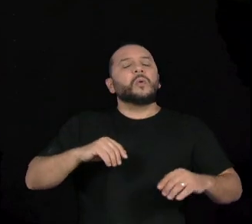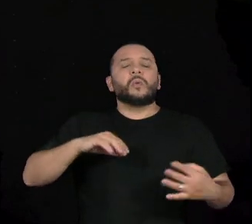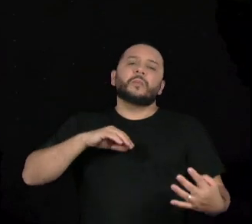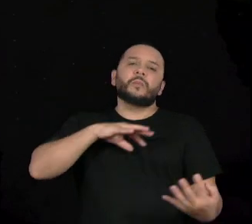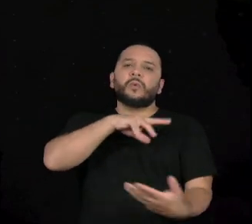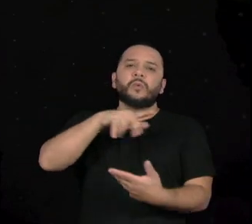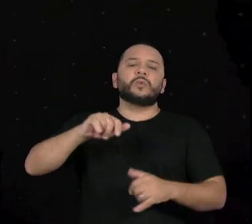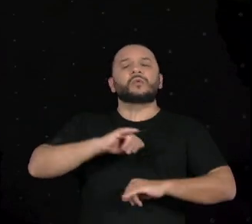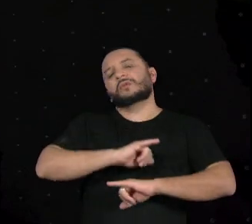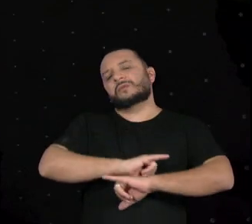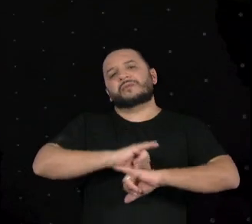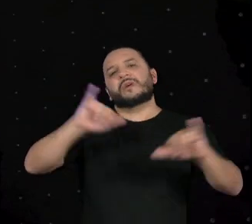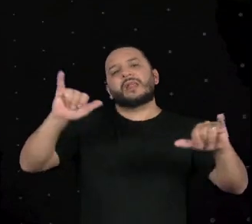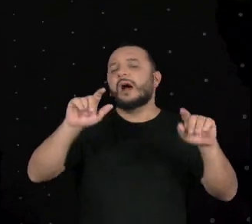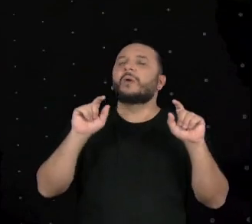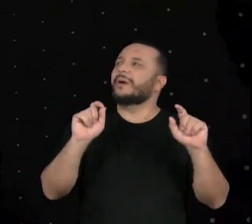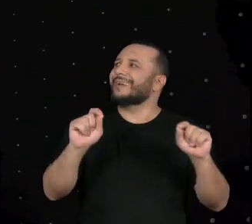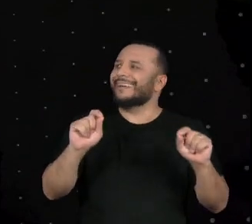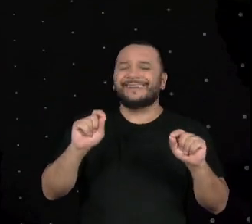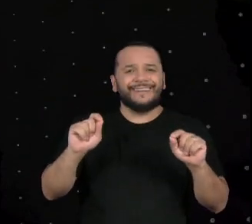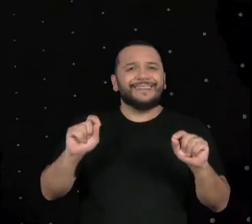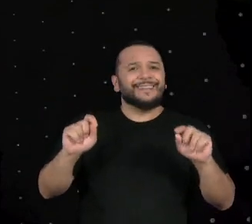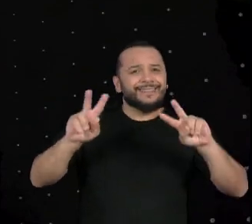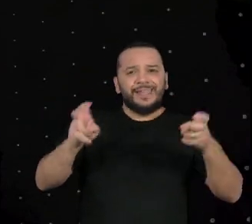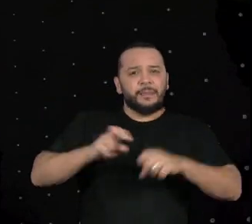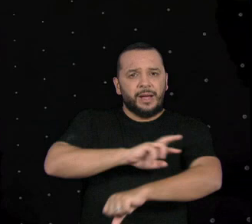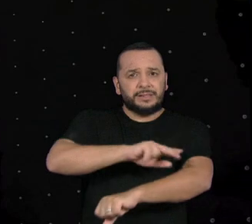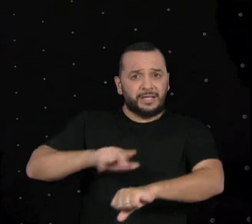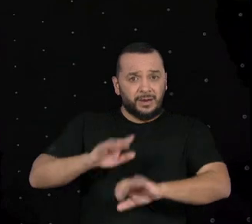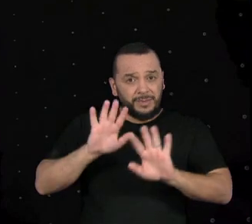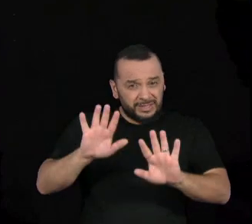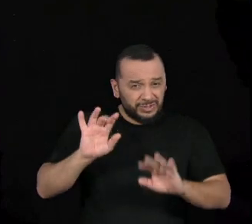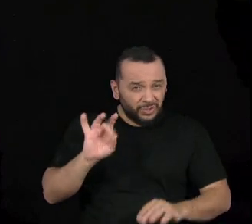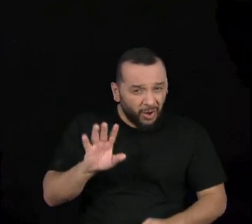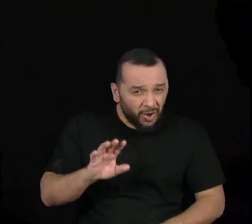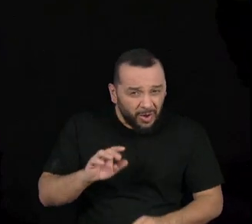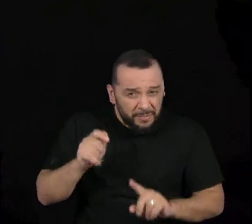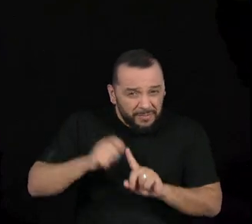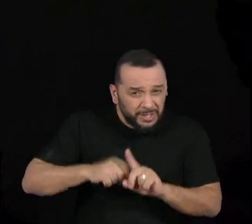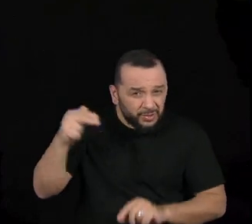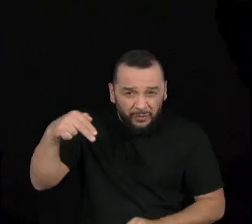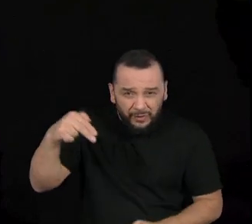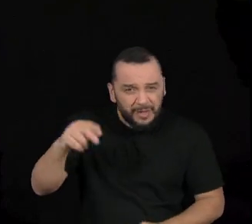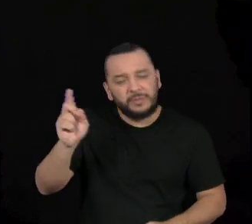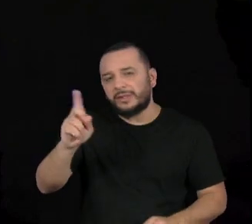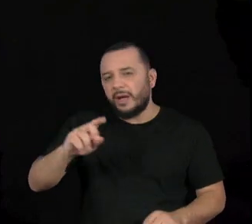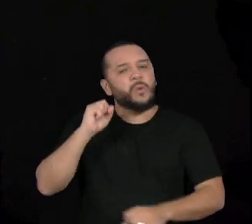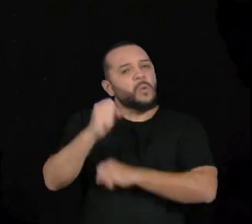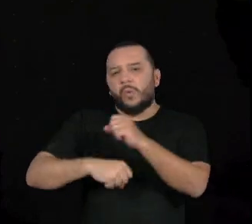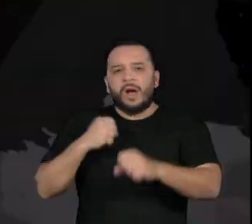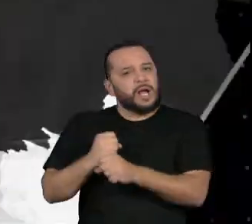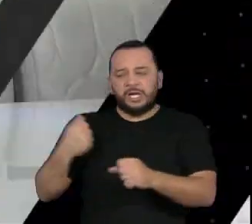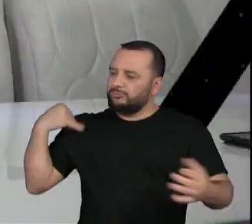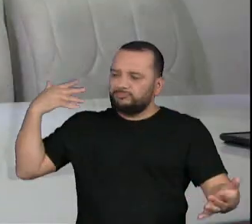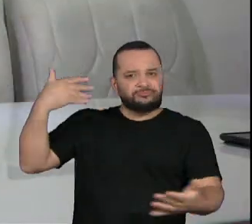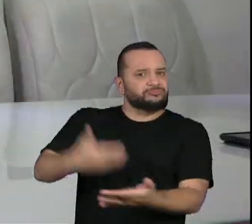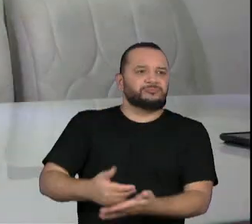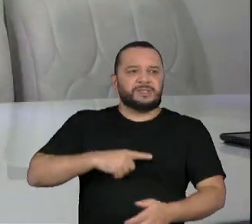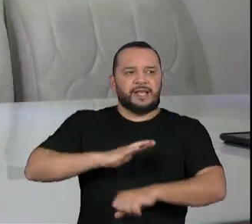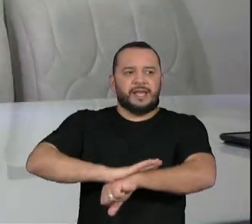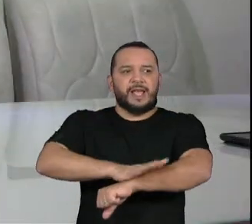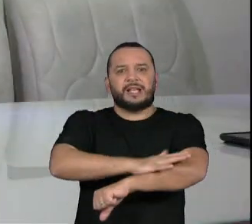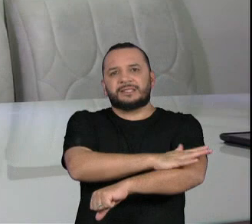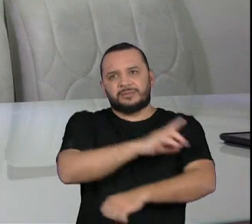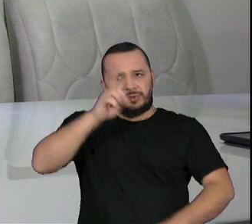não passa racismo só no mês de novembro. A gente passa por situações de racismo o ano todo. Que a gente consiga falar desse tema não só em novembro. Também você